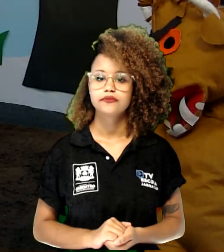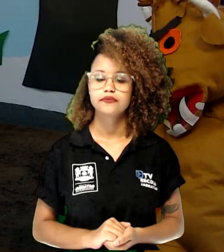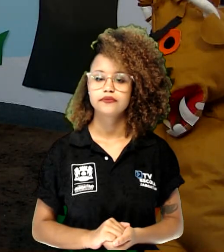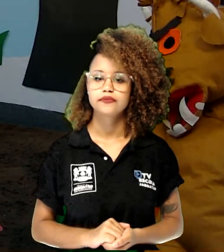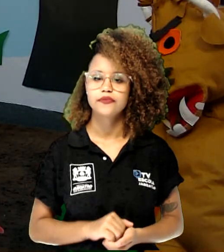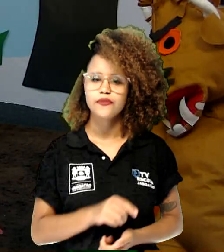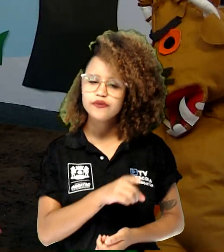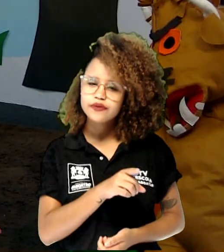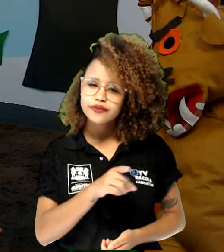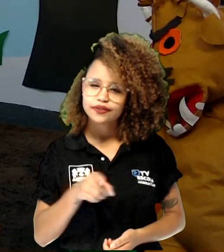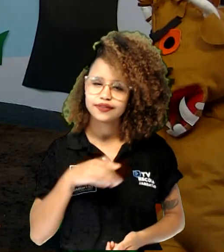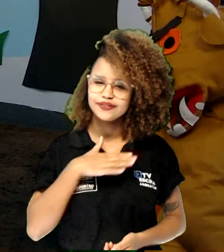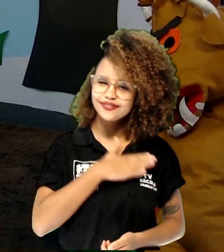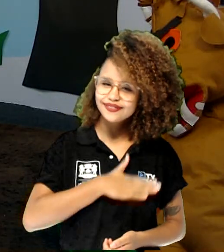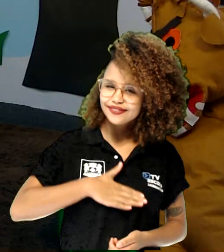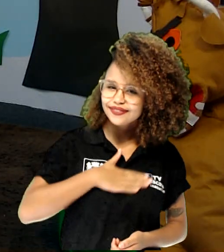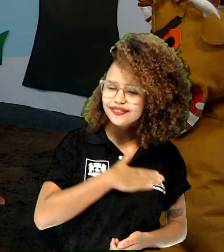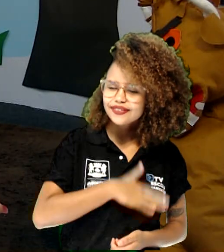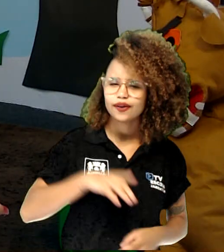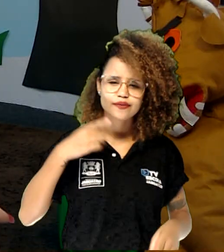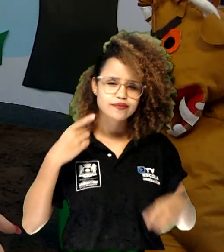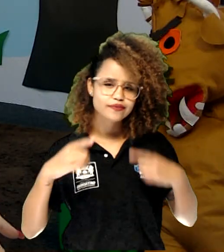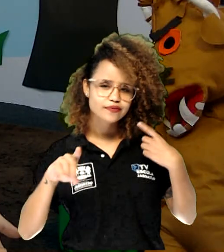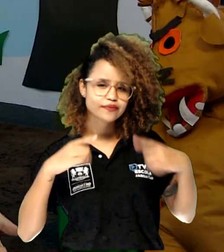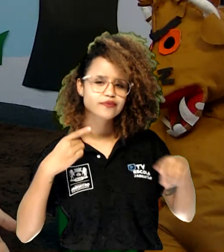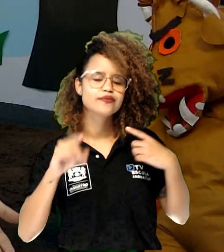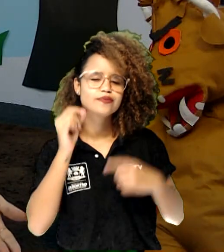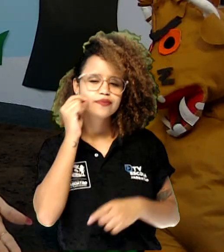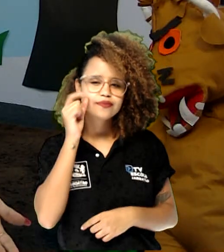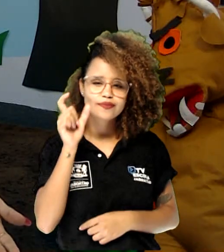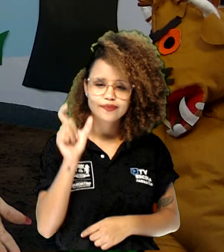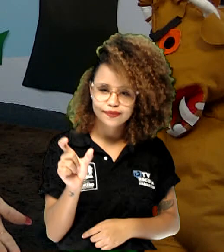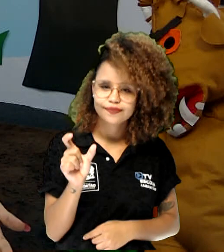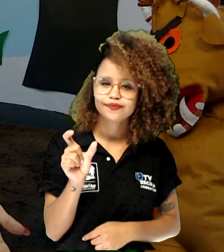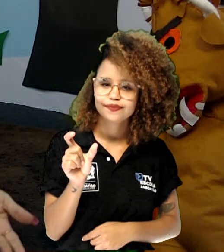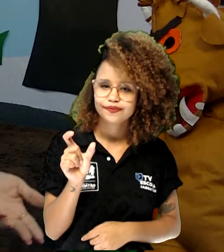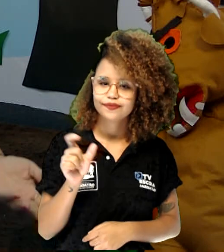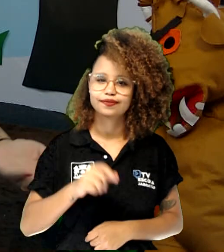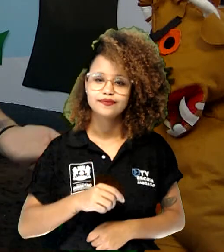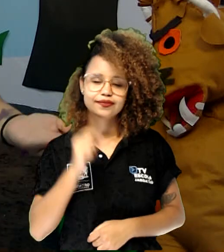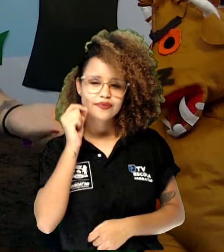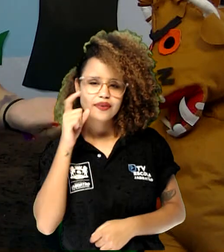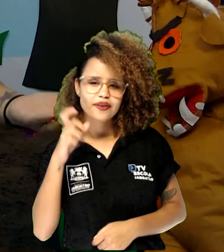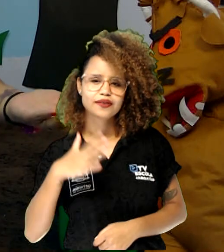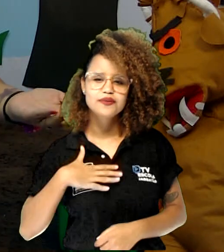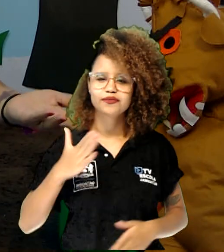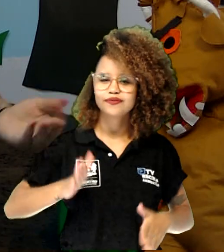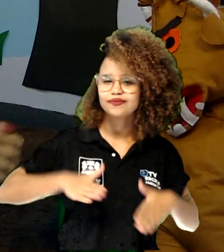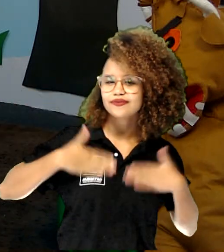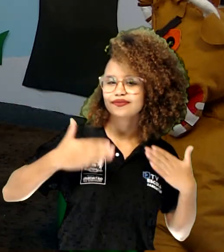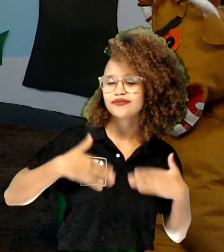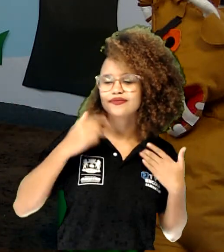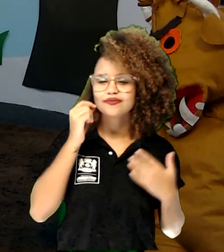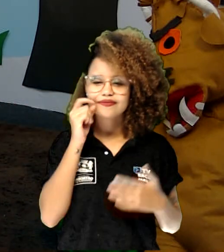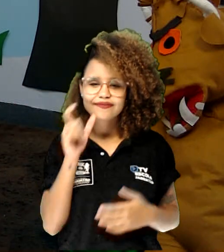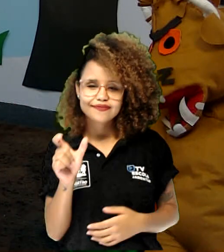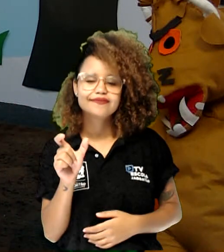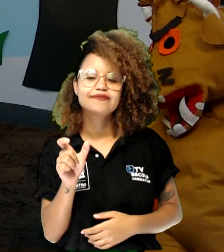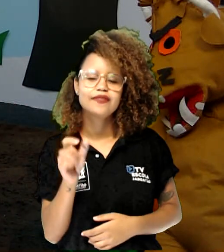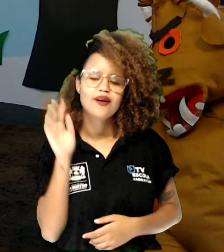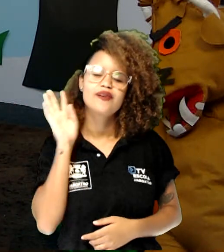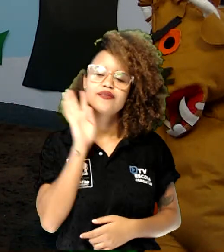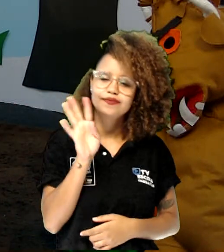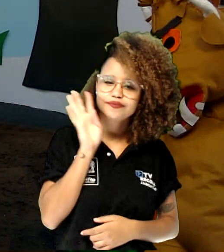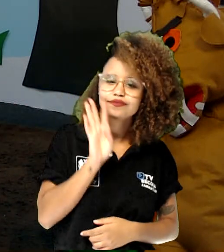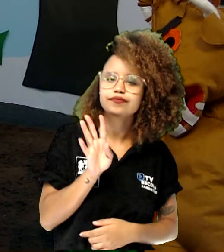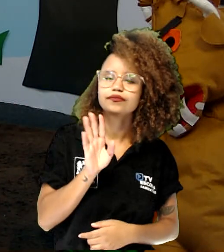Vocês gostaram, crianças, da música do ratinho? Rato, meu querido rato, muito legal, não é?